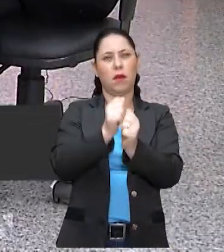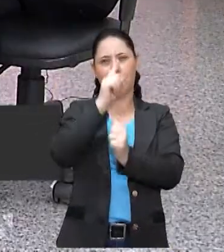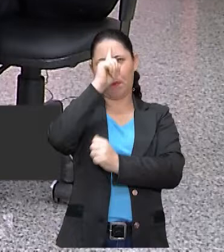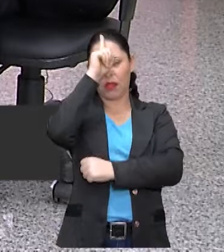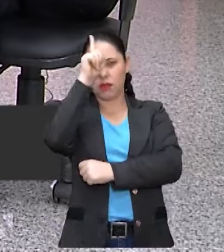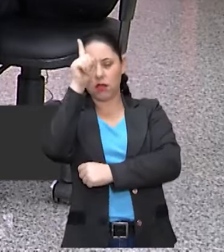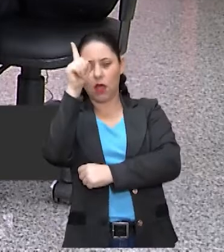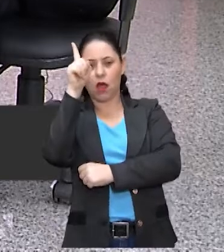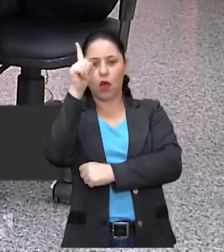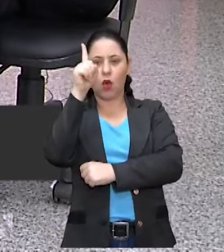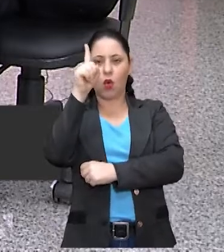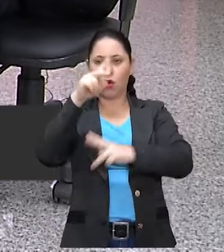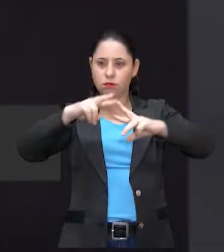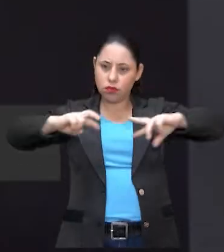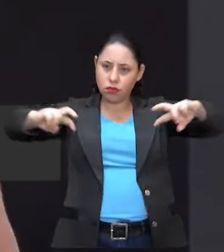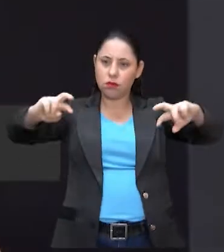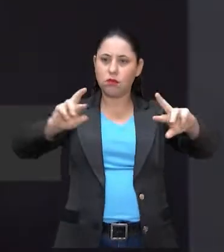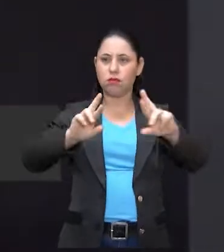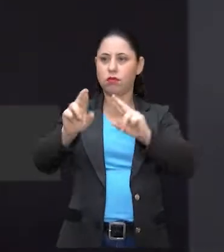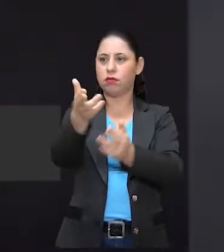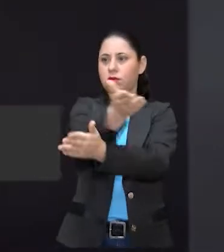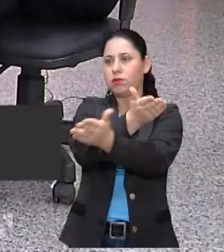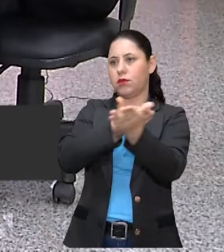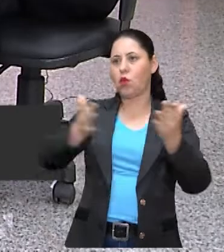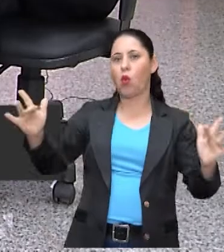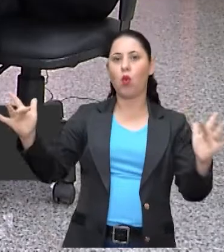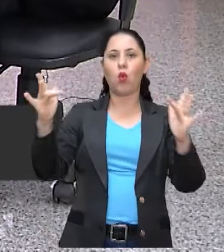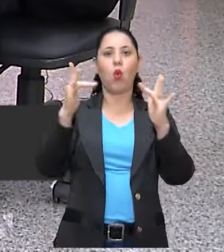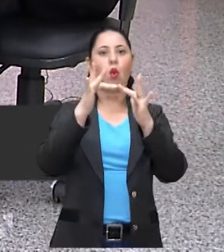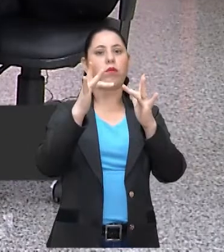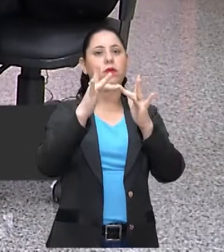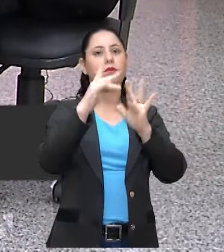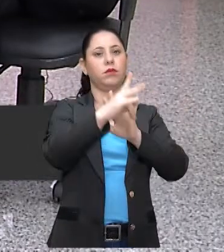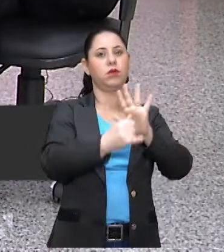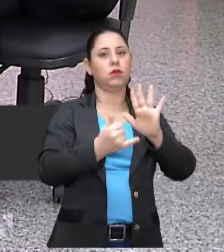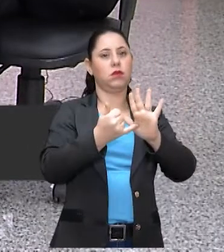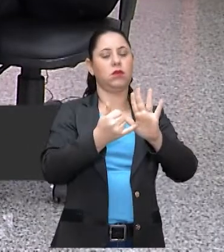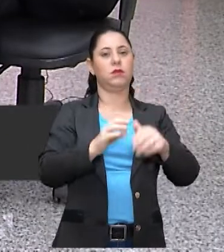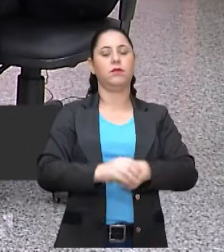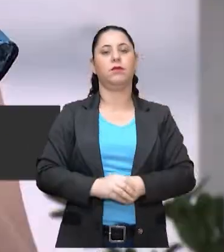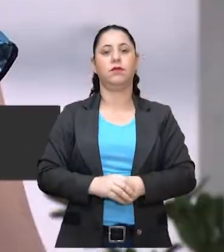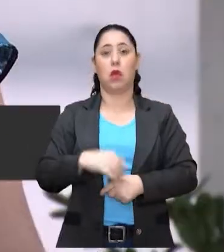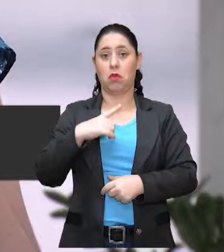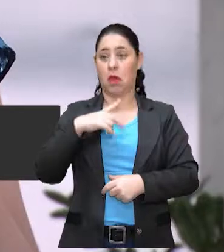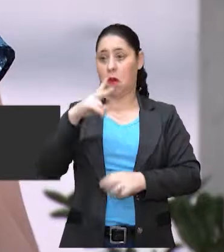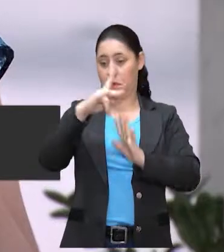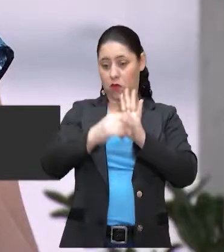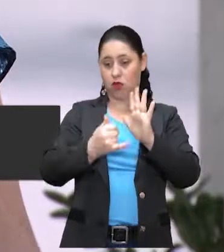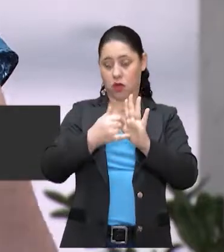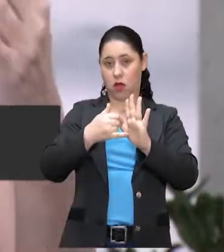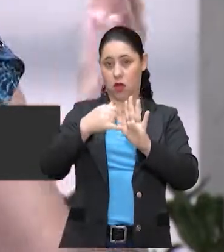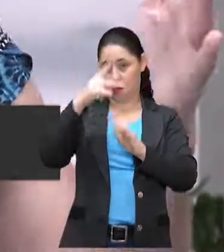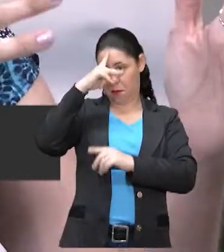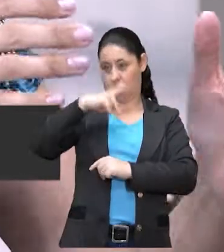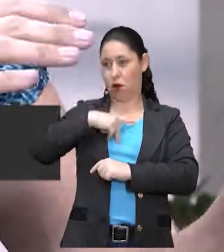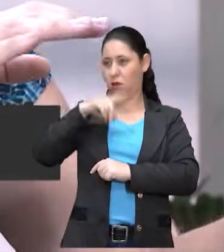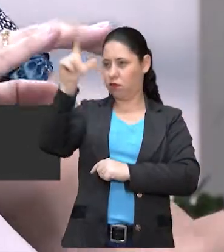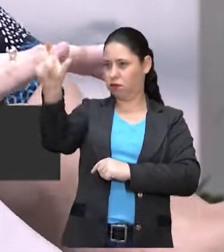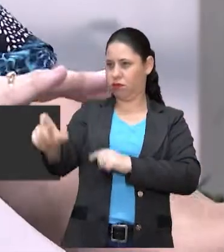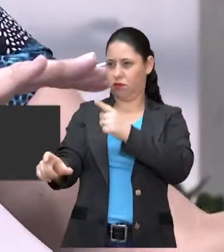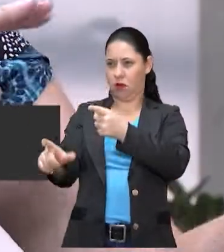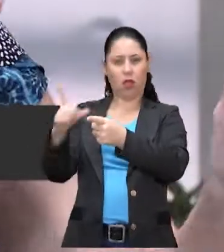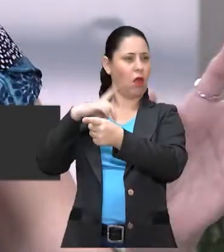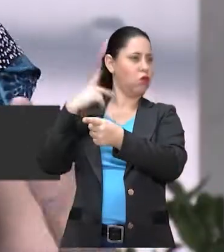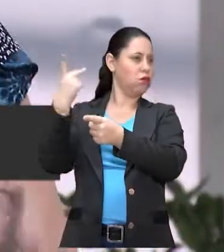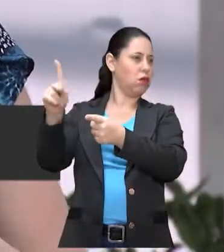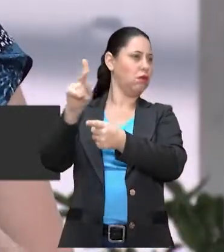que pensar e estar assim realmente envolvidos, alinhados, né, nesse projeto. Olha, eu tenho os meus projetos pessoais, tu tens os teus,